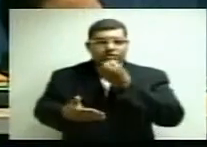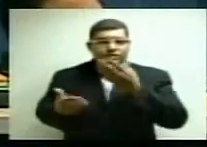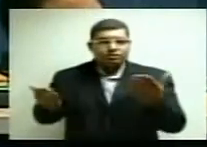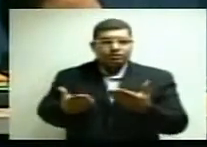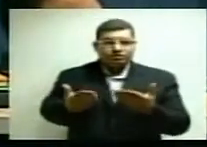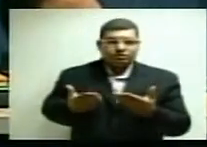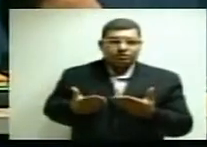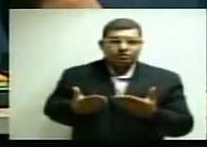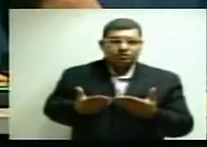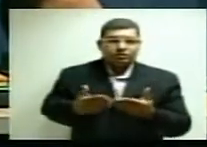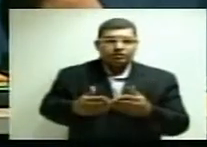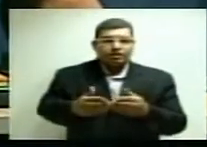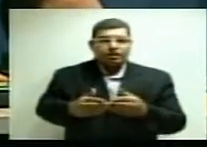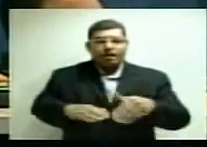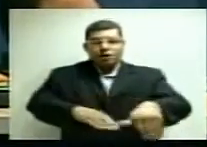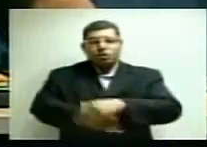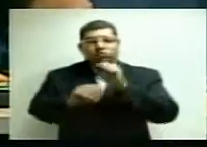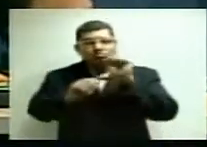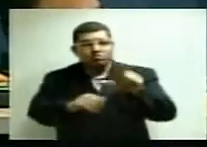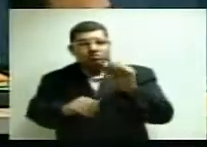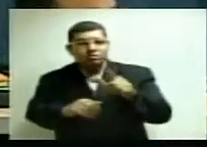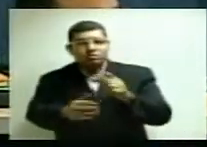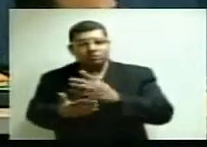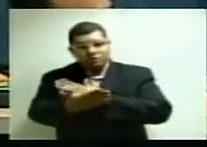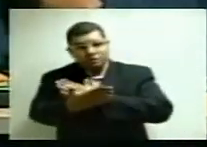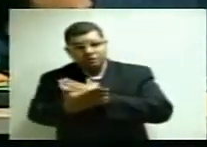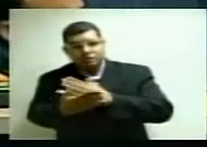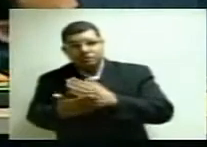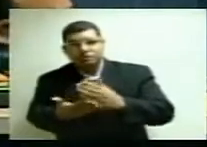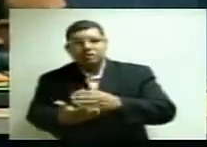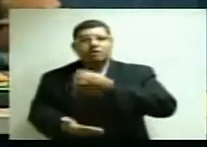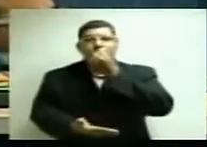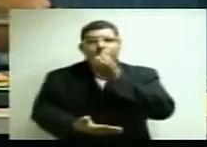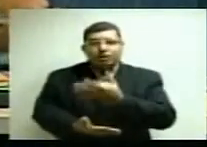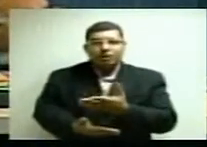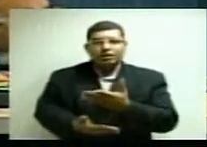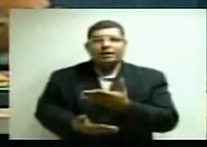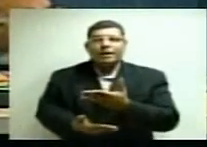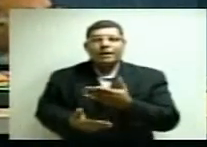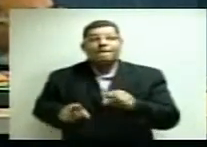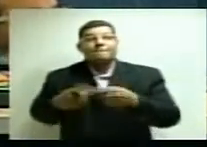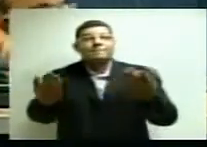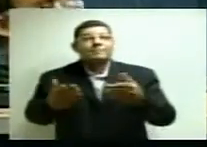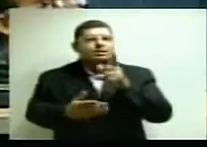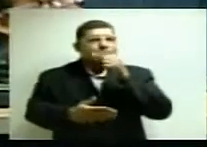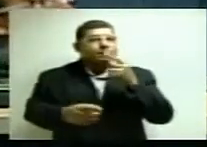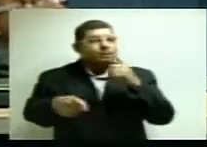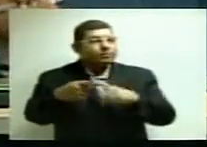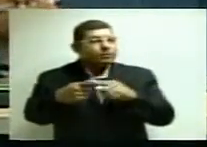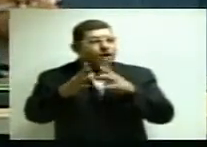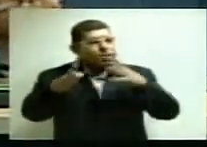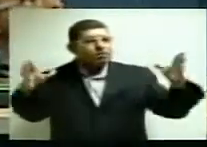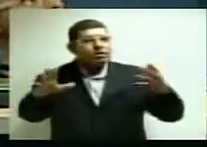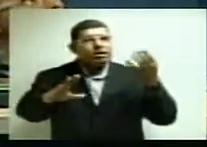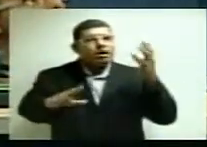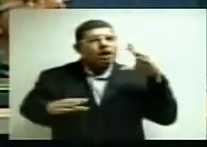isso a faixa azul é uma iniciativa boa, porque aumenta a